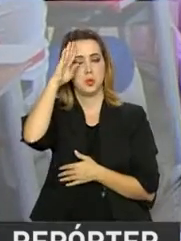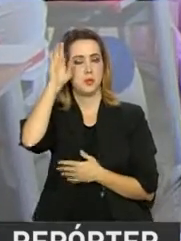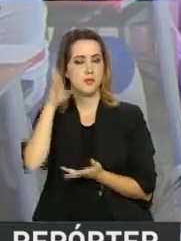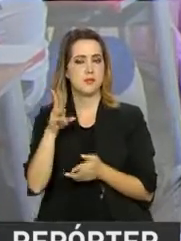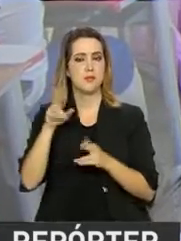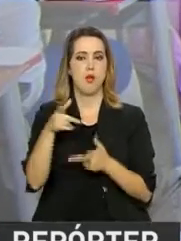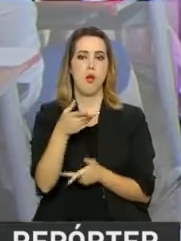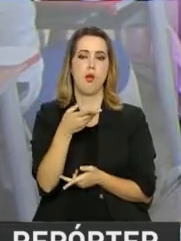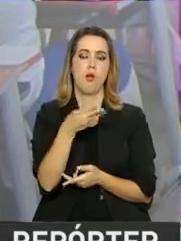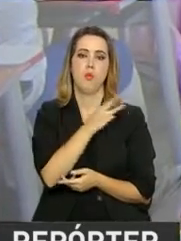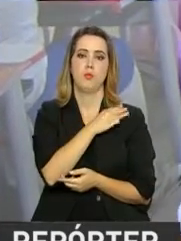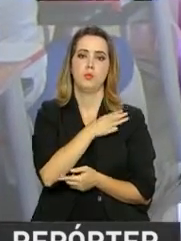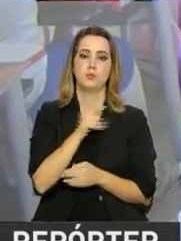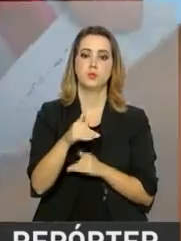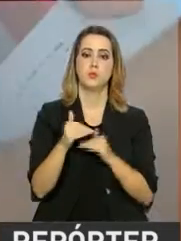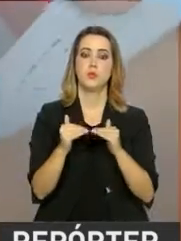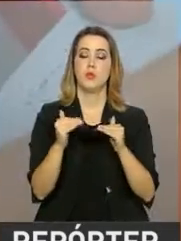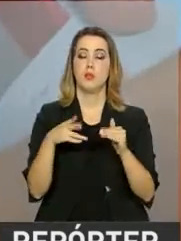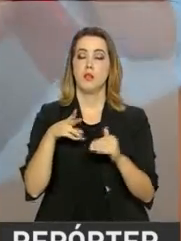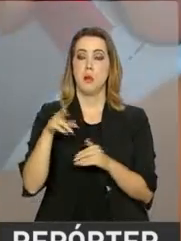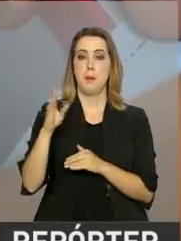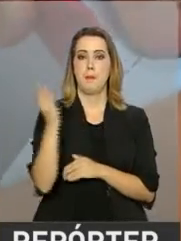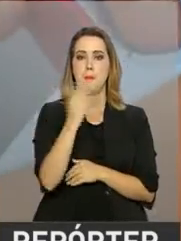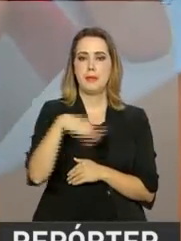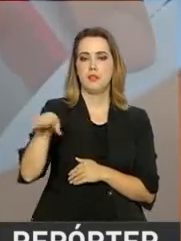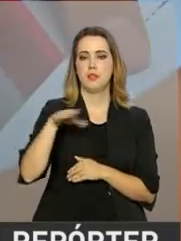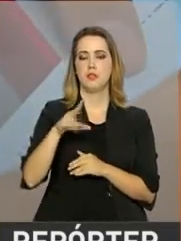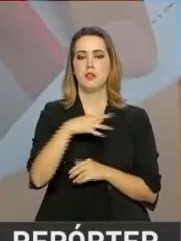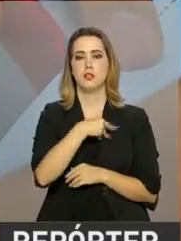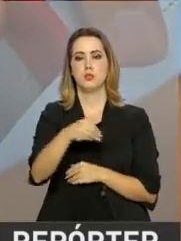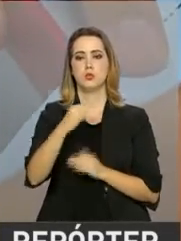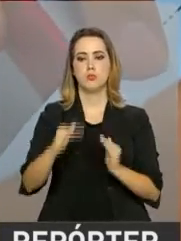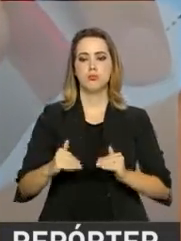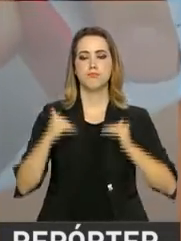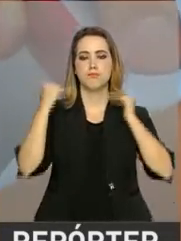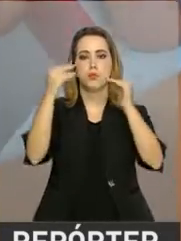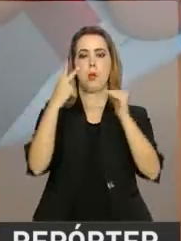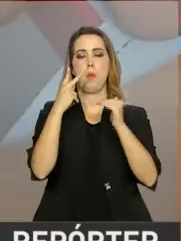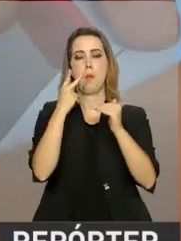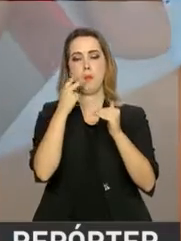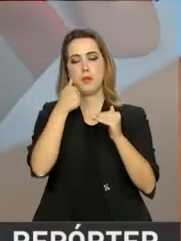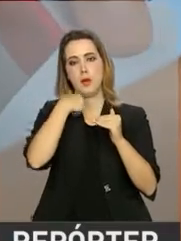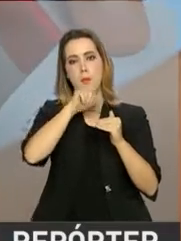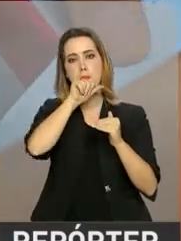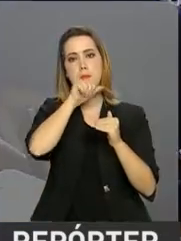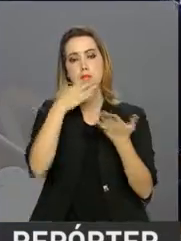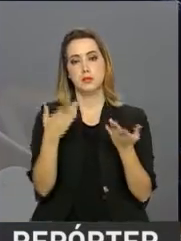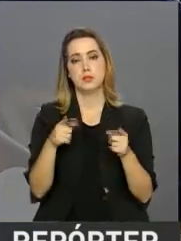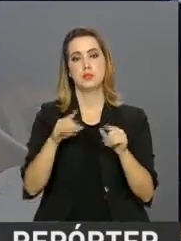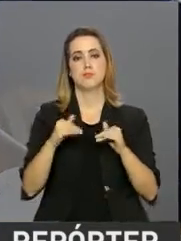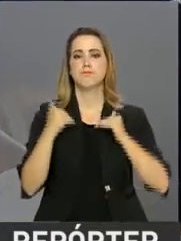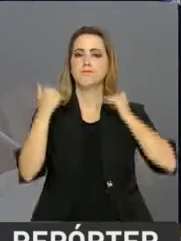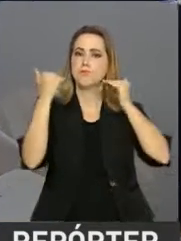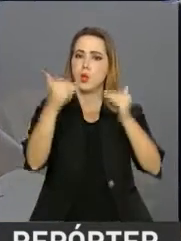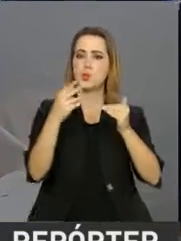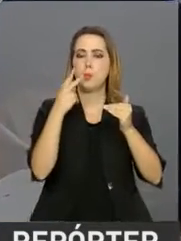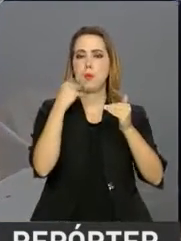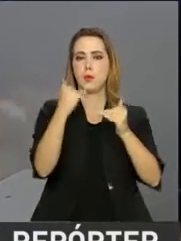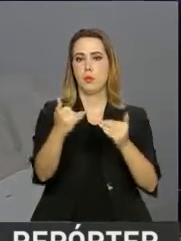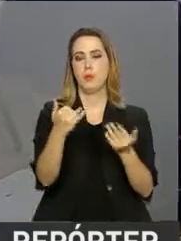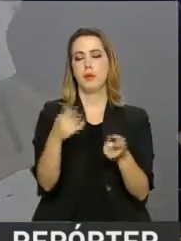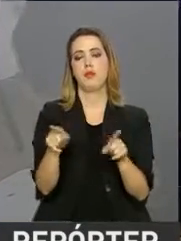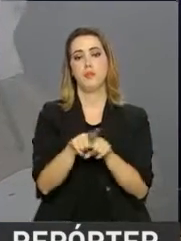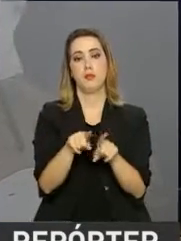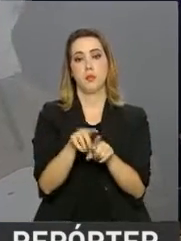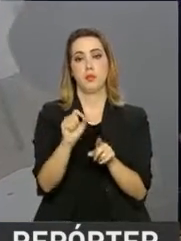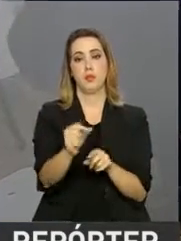profissional superior ao da mãe e 47 por cento conseguiram ocupação superior ao do pai outro dado revela que